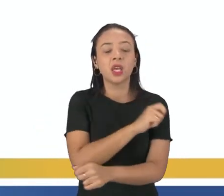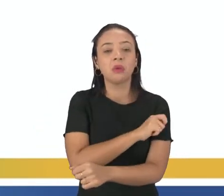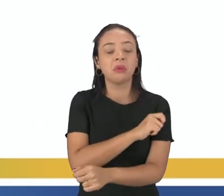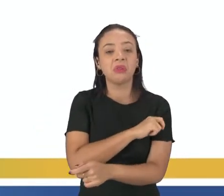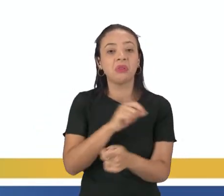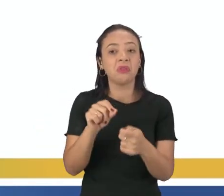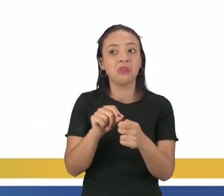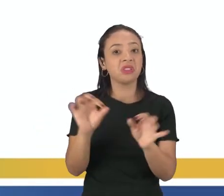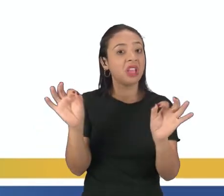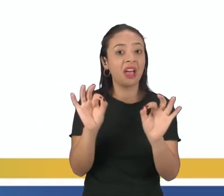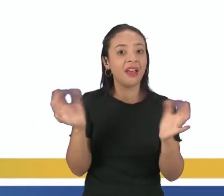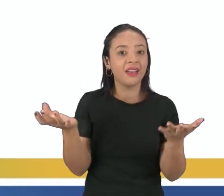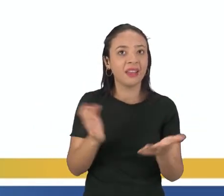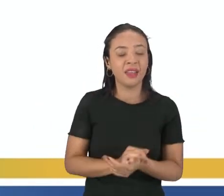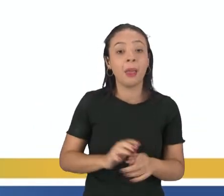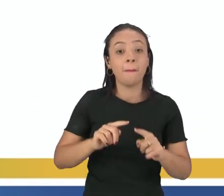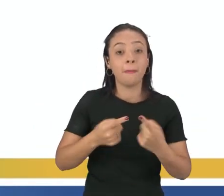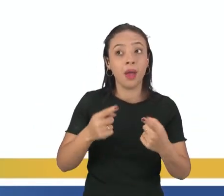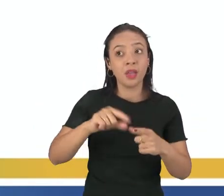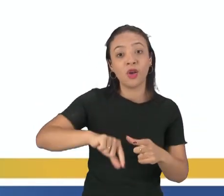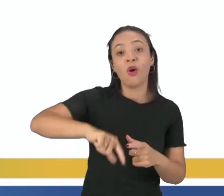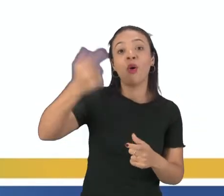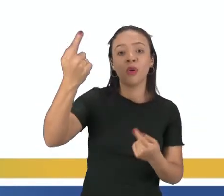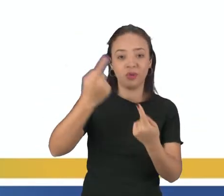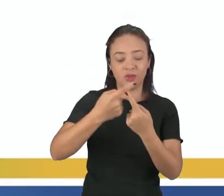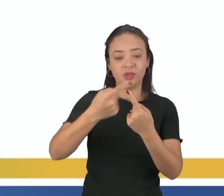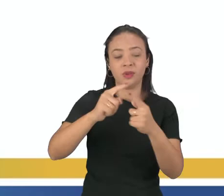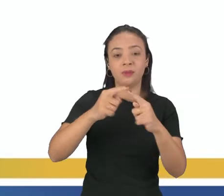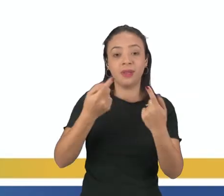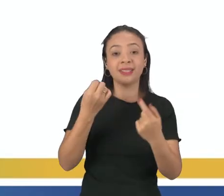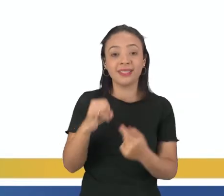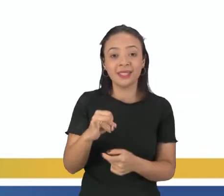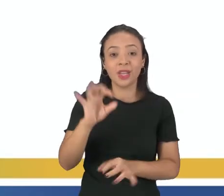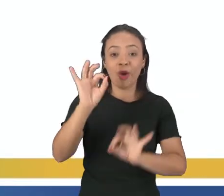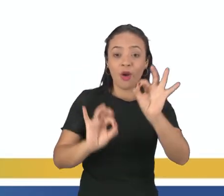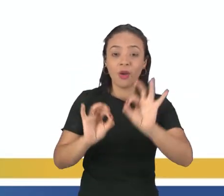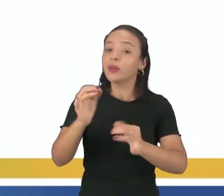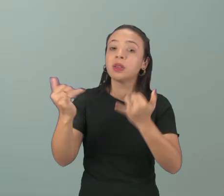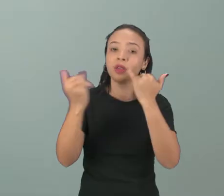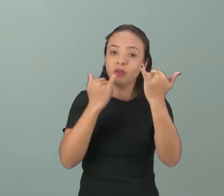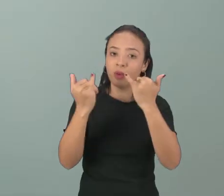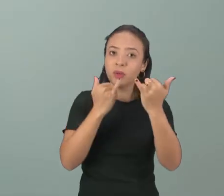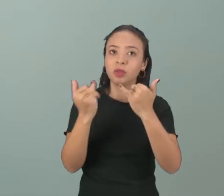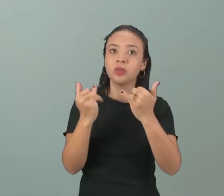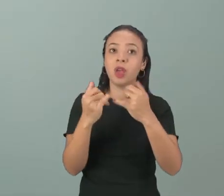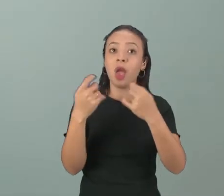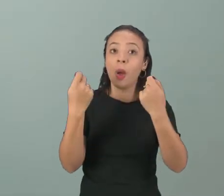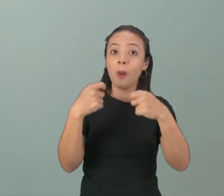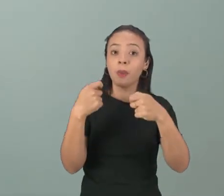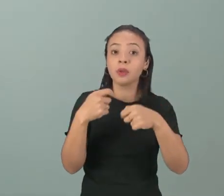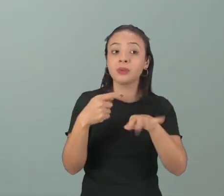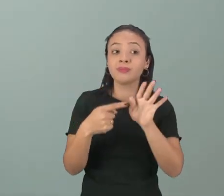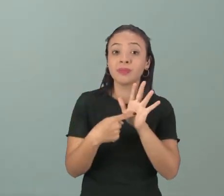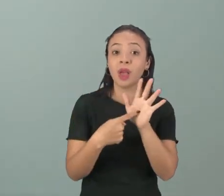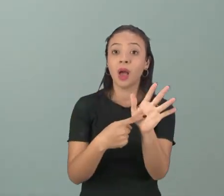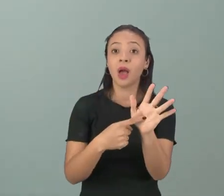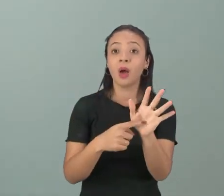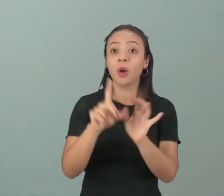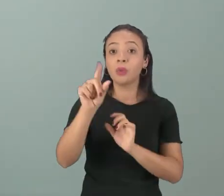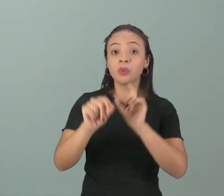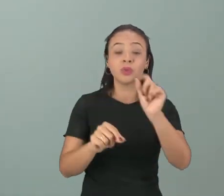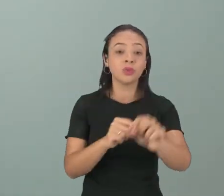nenhuma dessas atividades. Mas, quando eu estou fazendo um levantamento de dados, eu tenho que dar algumas opções para o